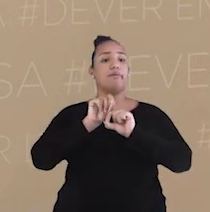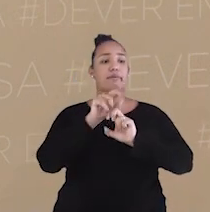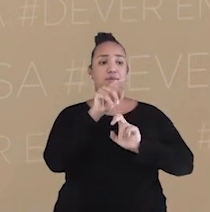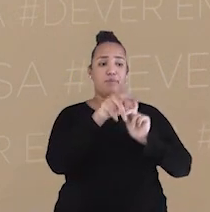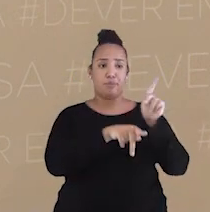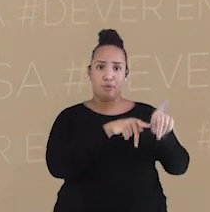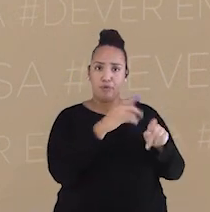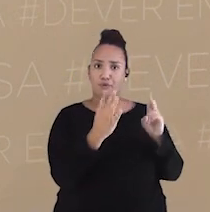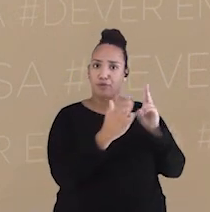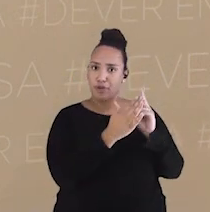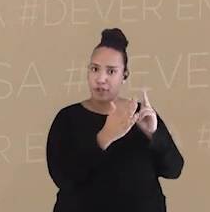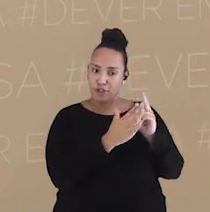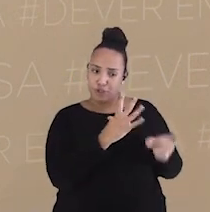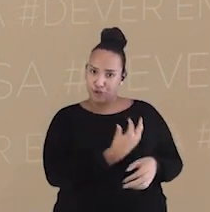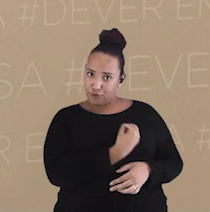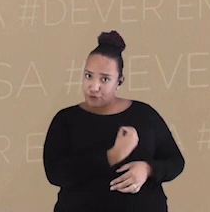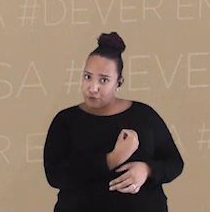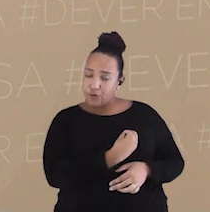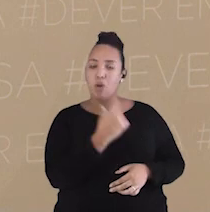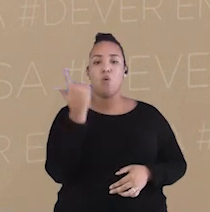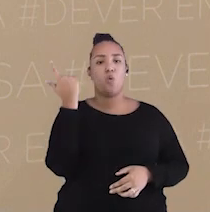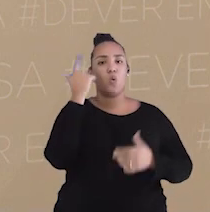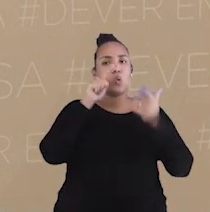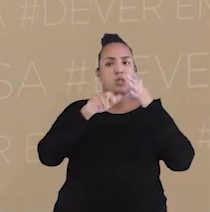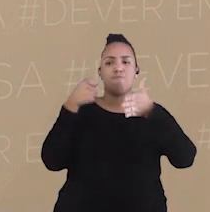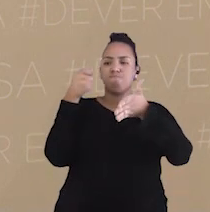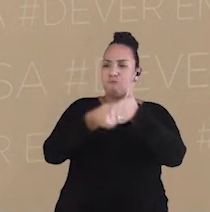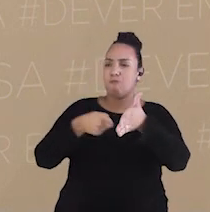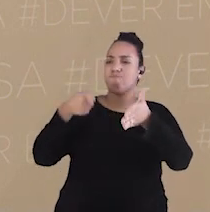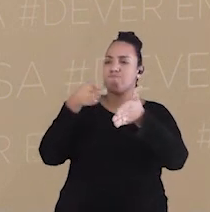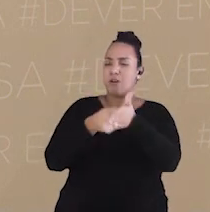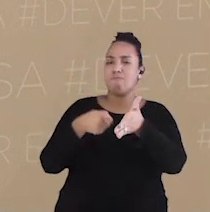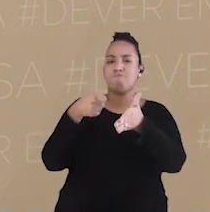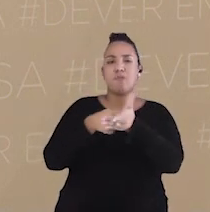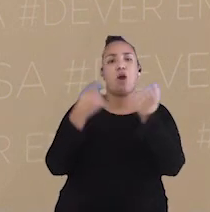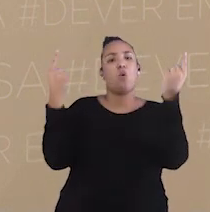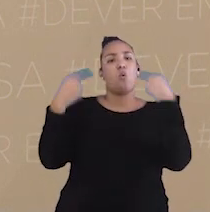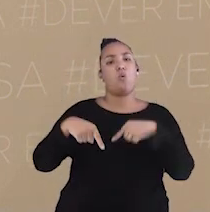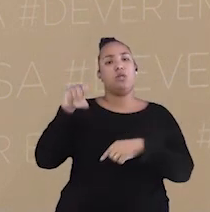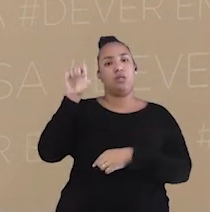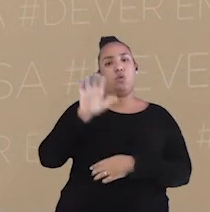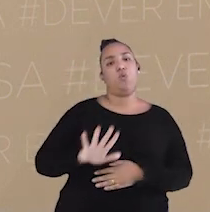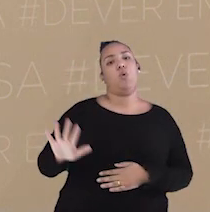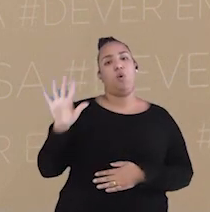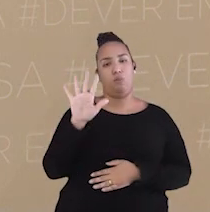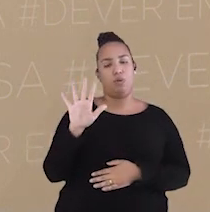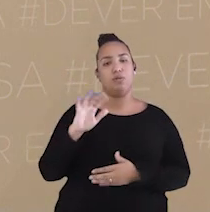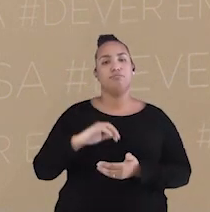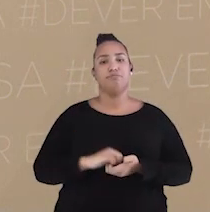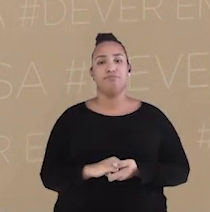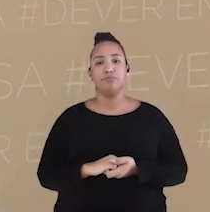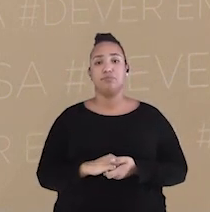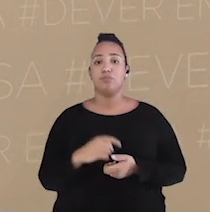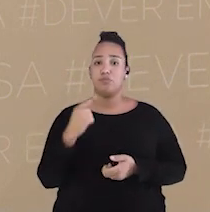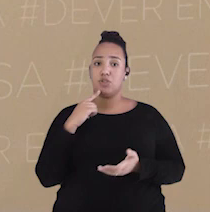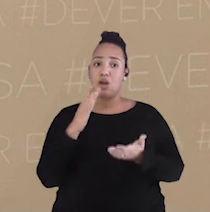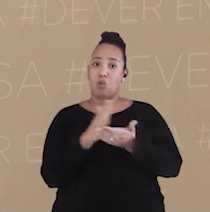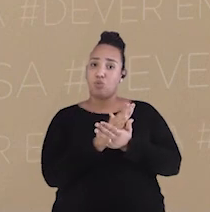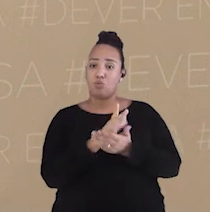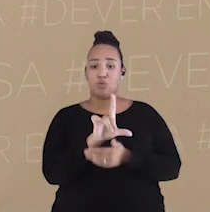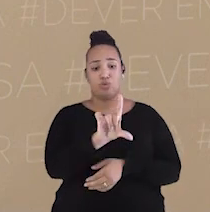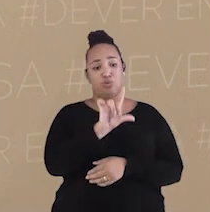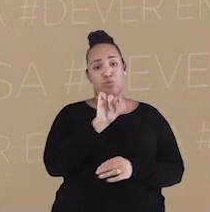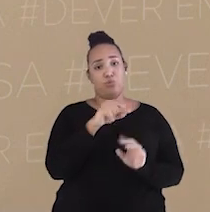Os poucos que sobreviveram lutaram contra as atrocidades cometidas pelos europeus. Alguns outros preferiam